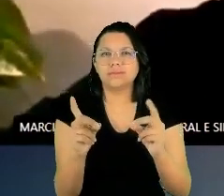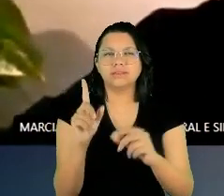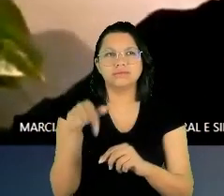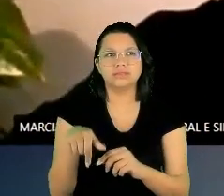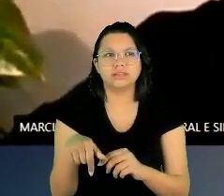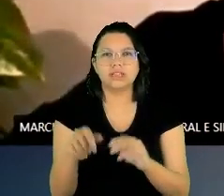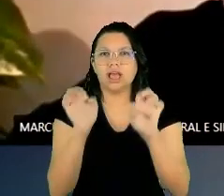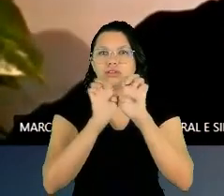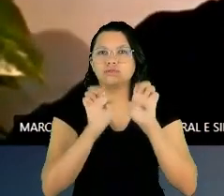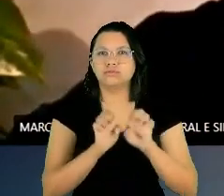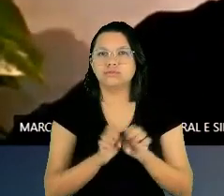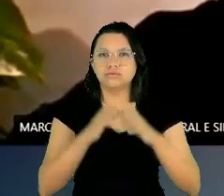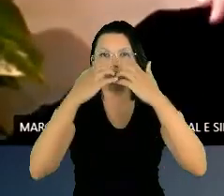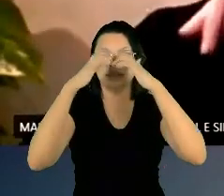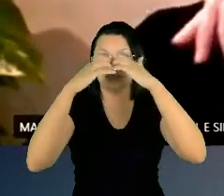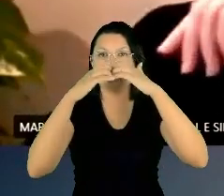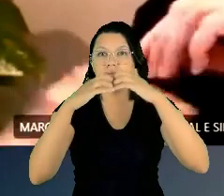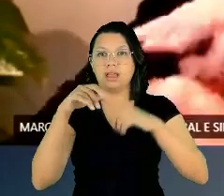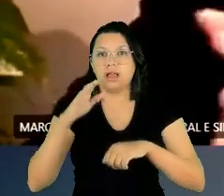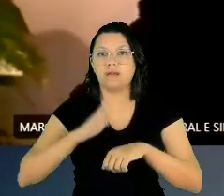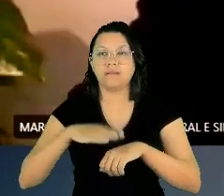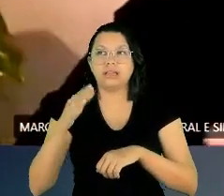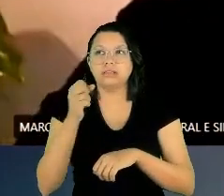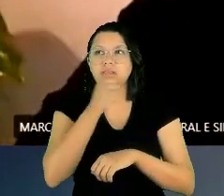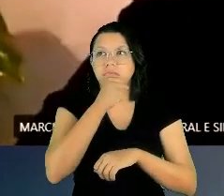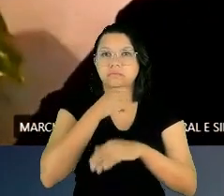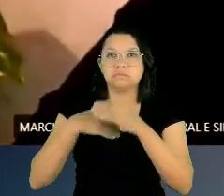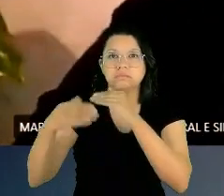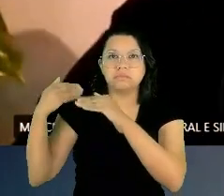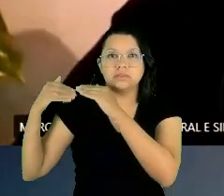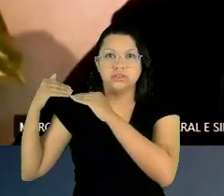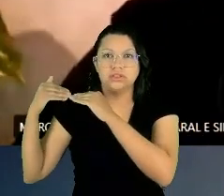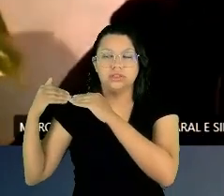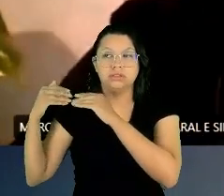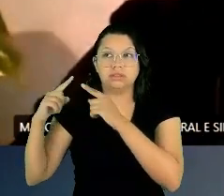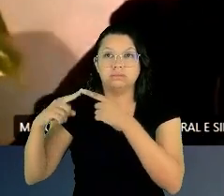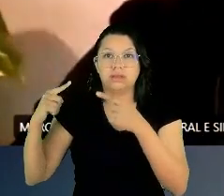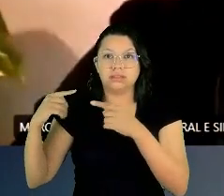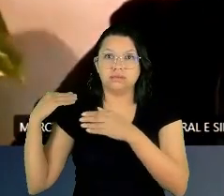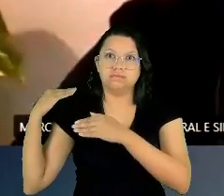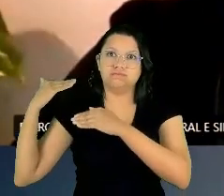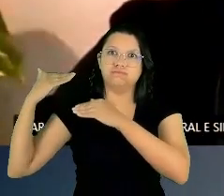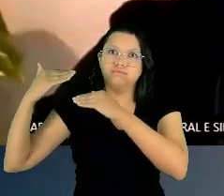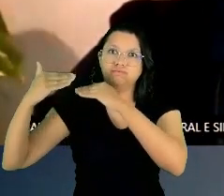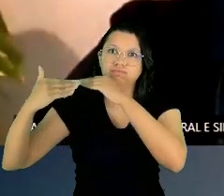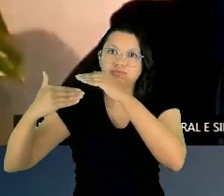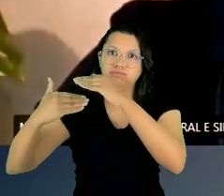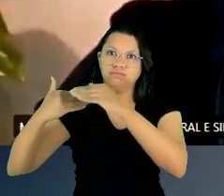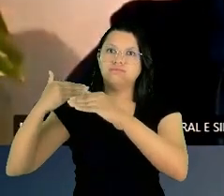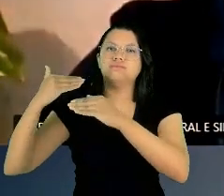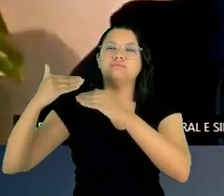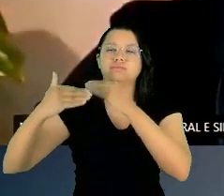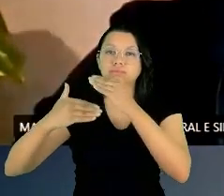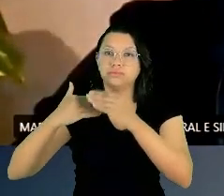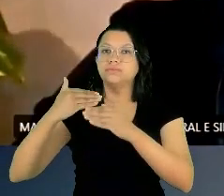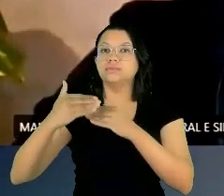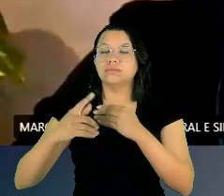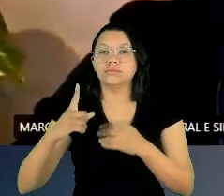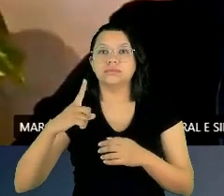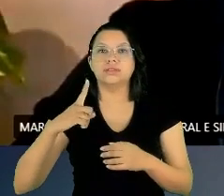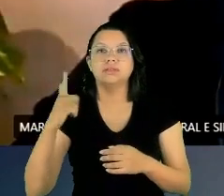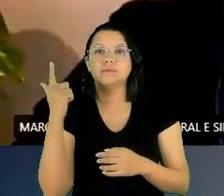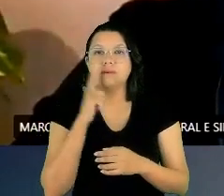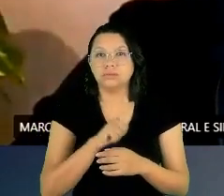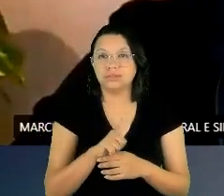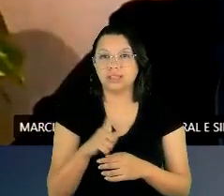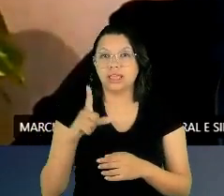seria estruturas cerebrais mais primitivas, vamos assim dizer, né, que se desenvolveram muito mais tempo, que